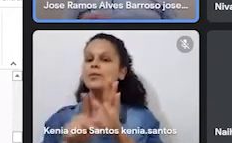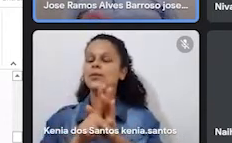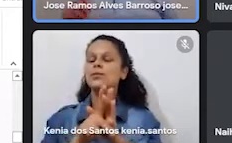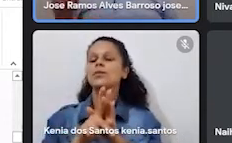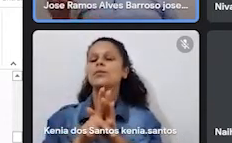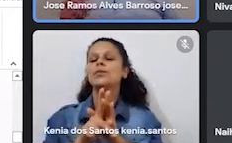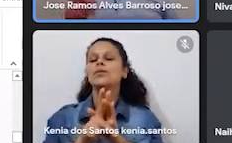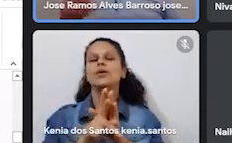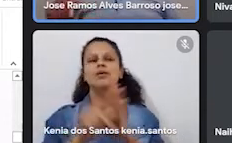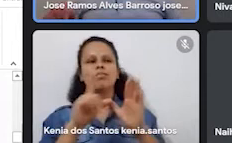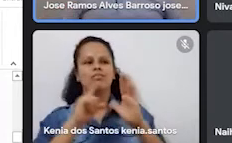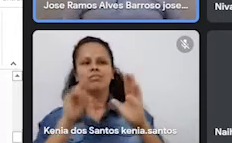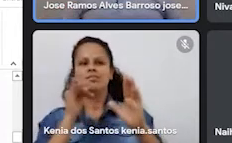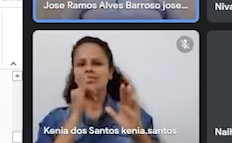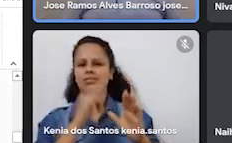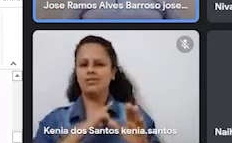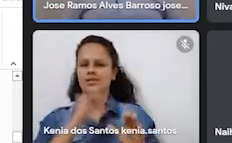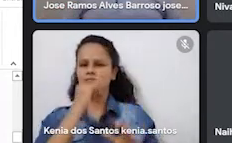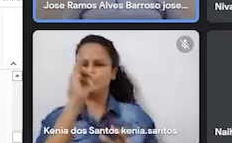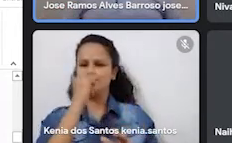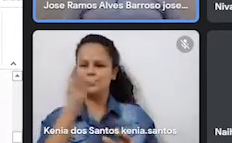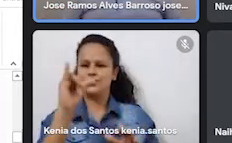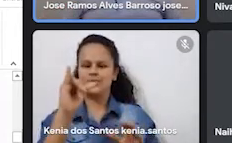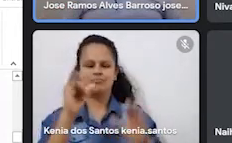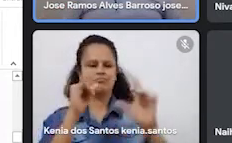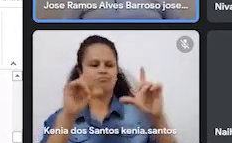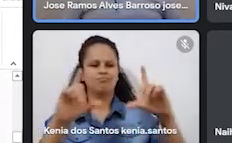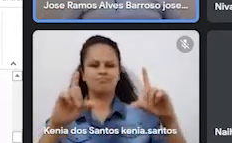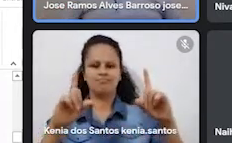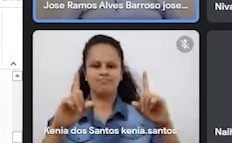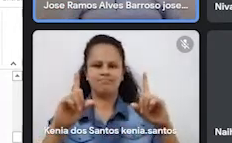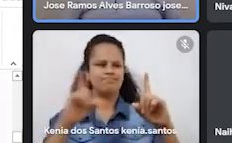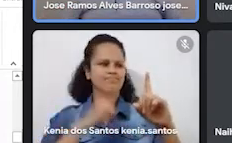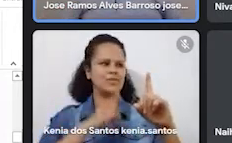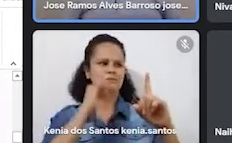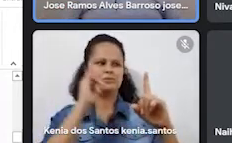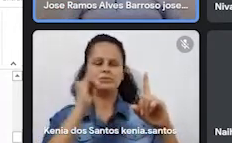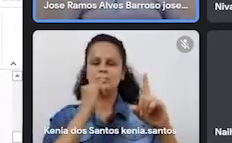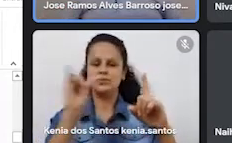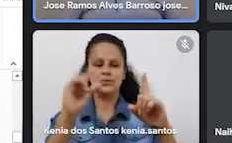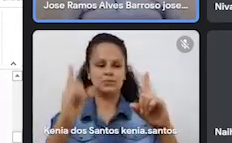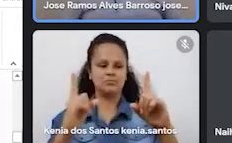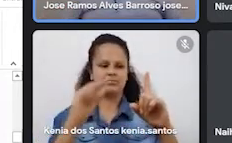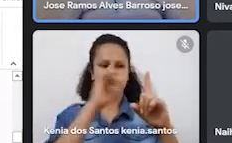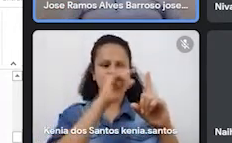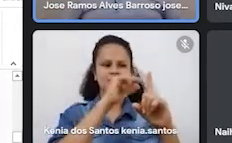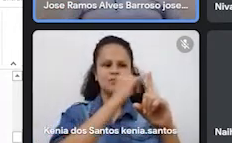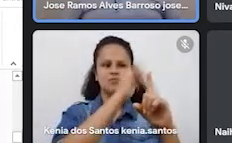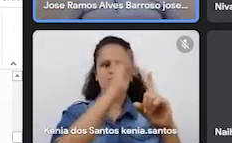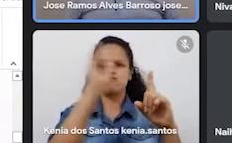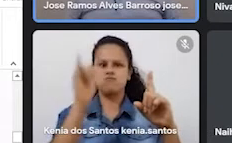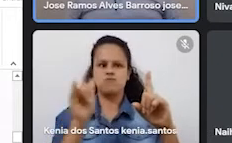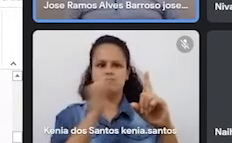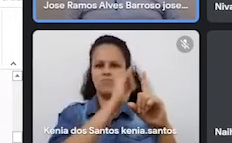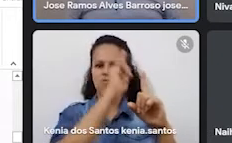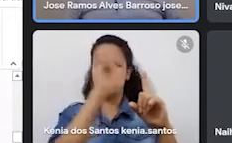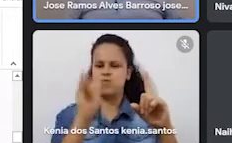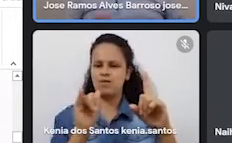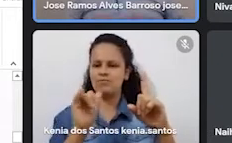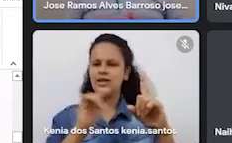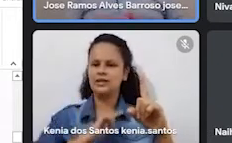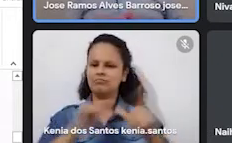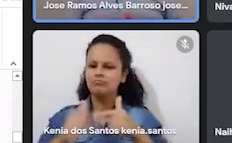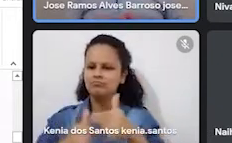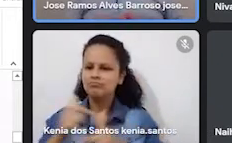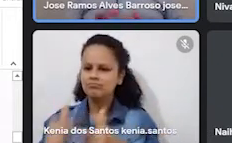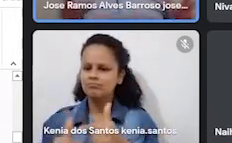Aí, cada operação que você faz nele, você, igual, por